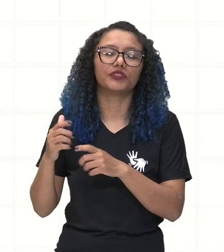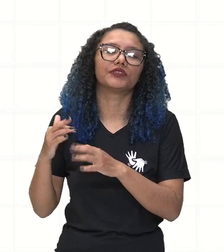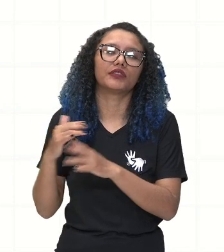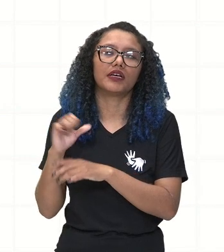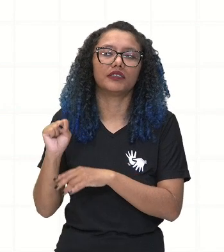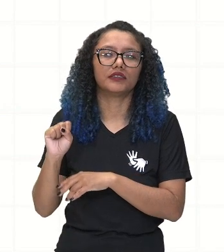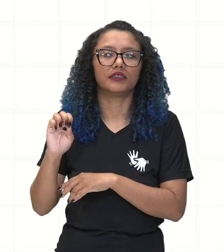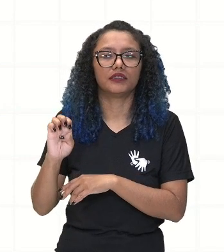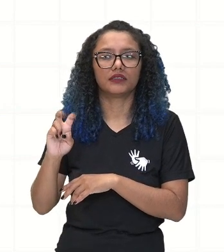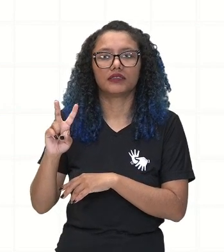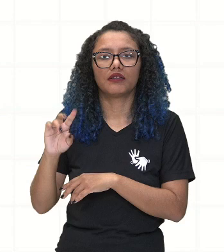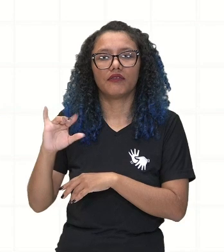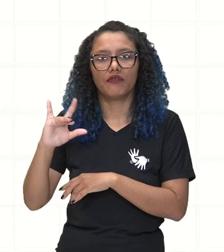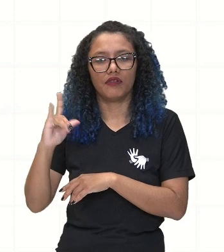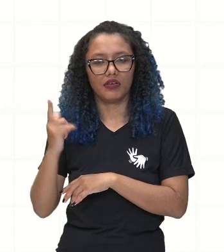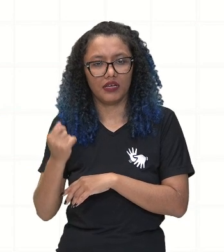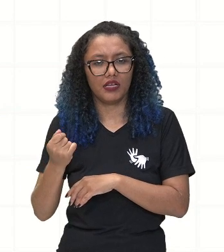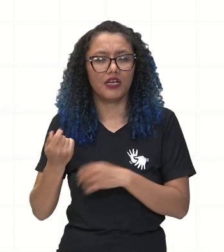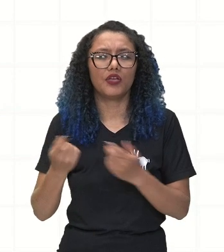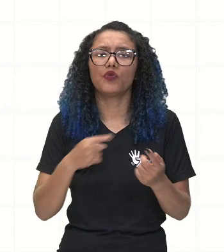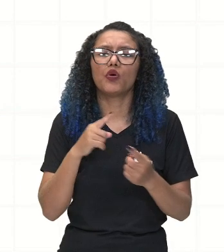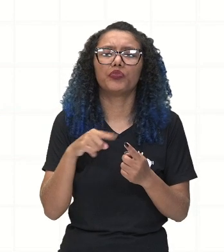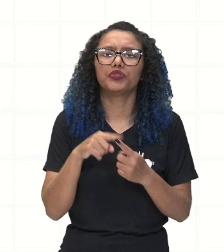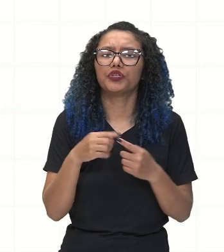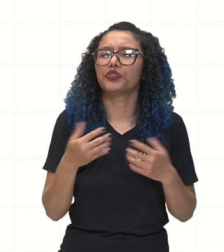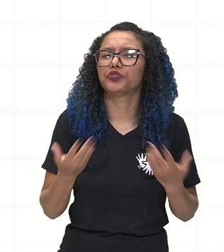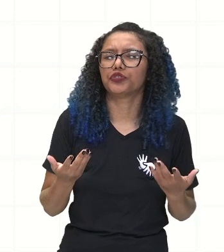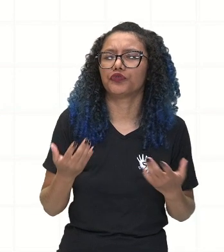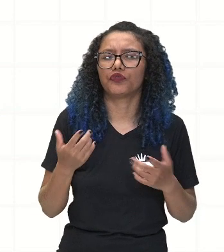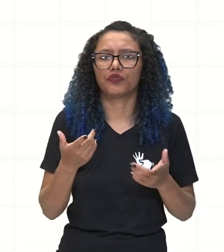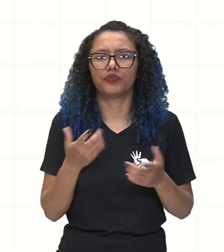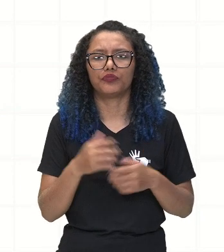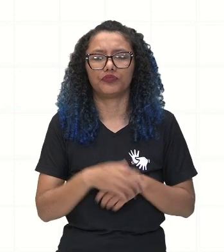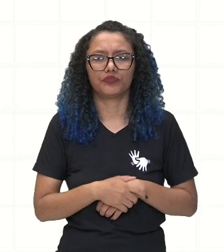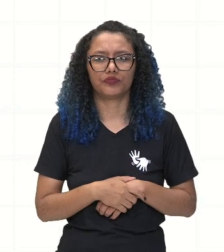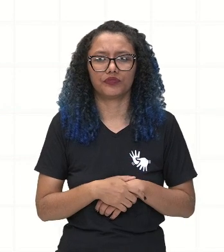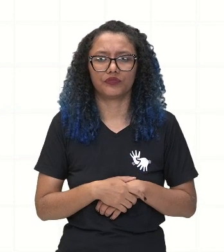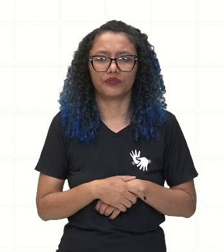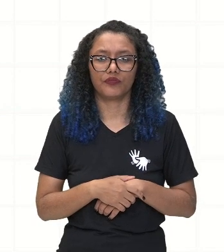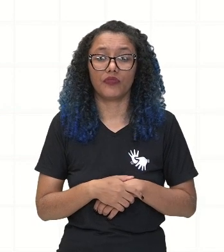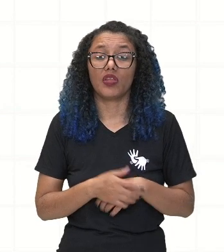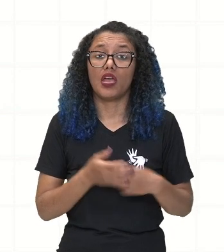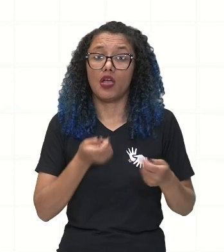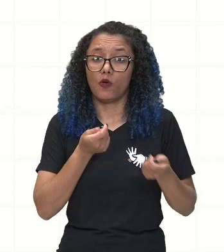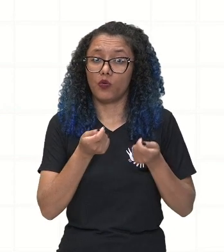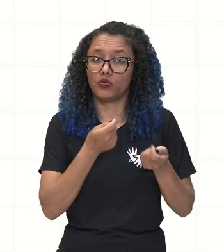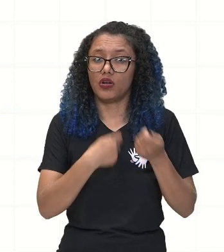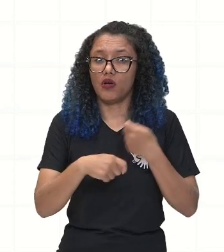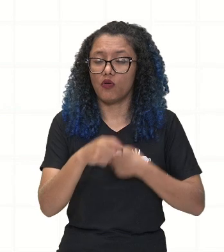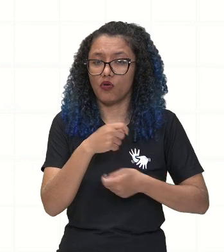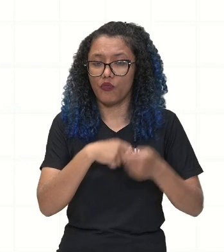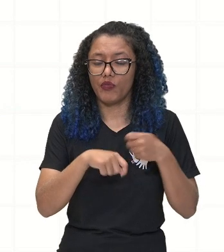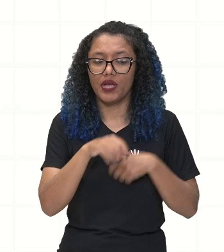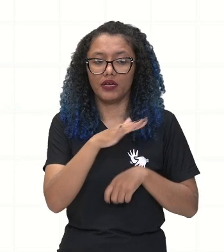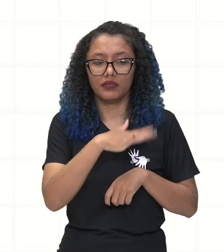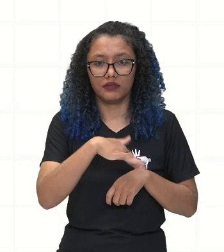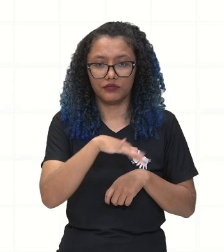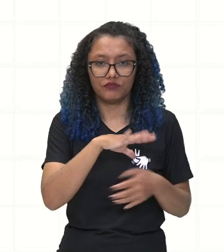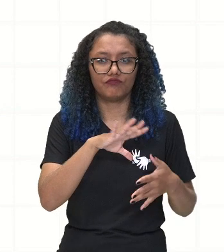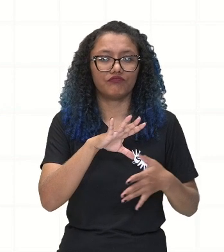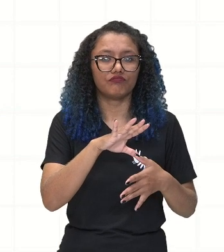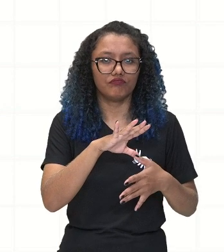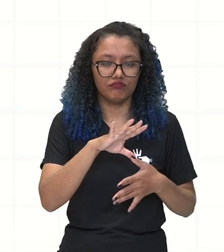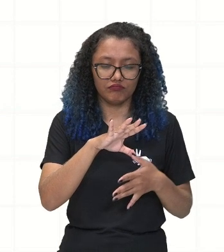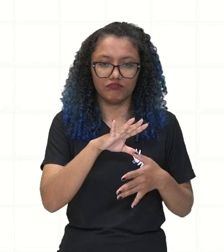objetivo, né, dessa política do Porto Único? Conseguir controlar o comércio na América